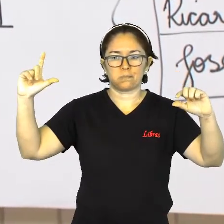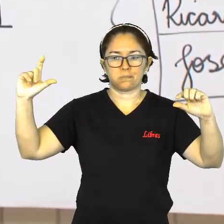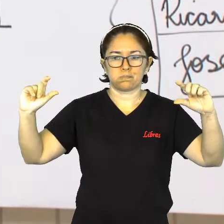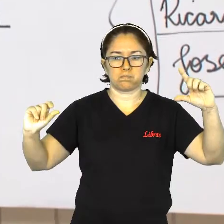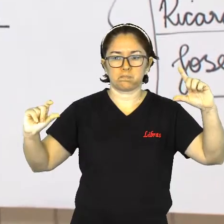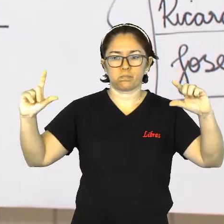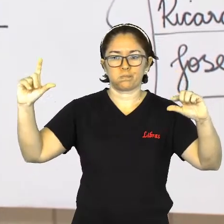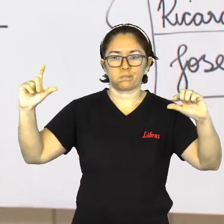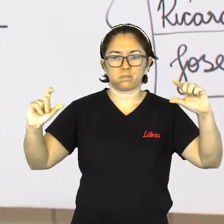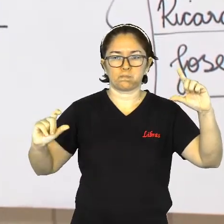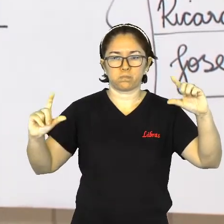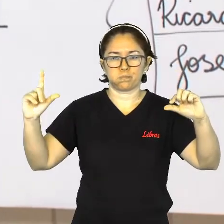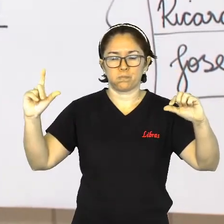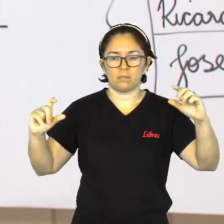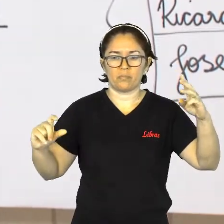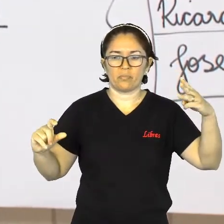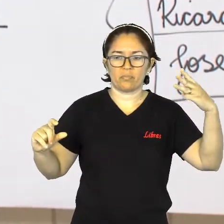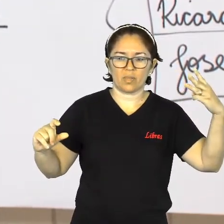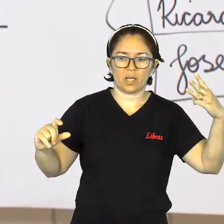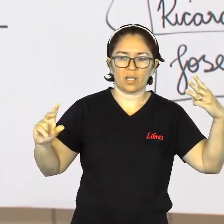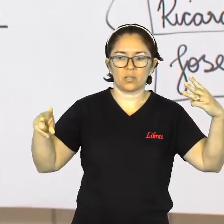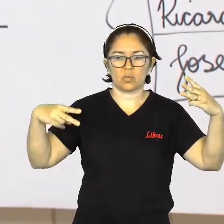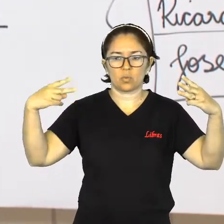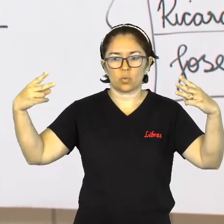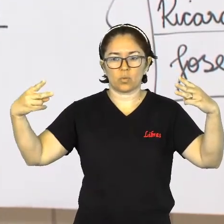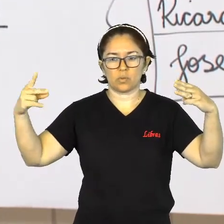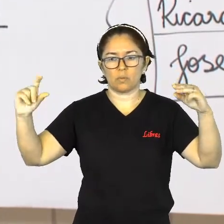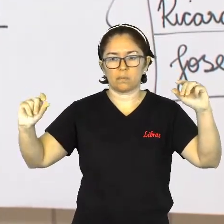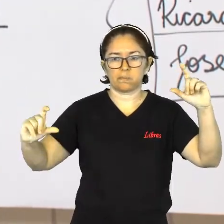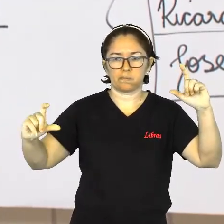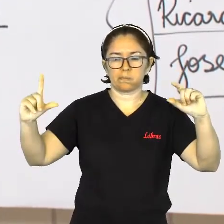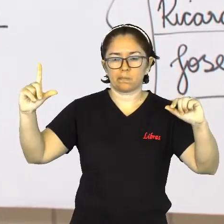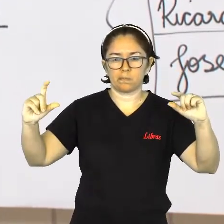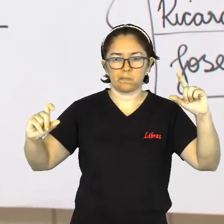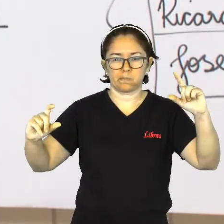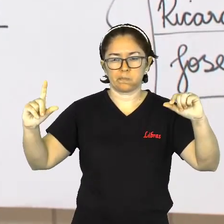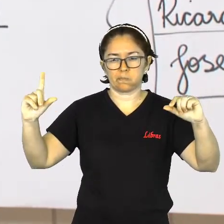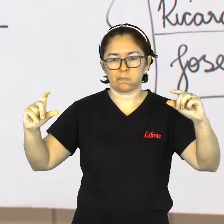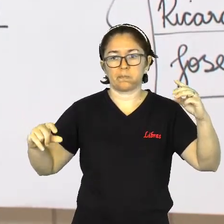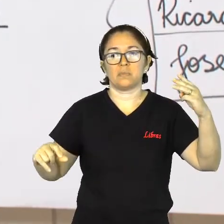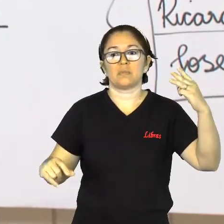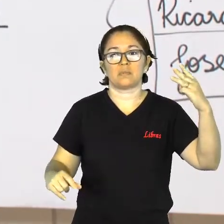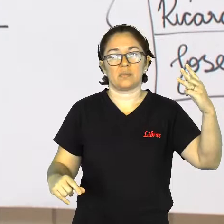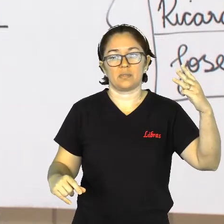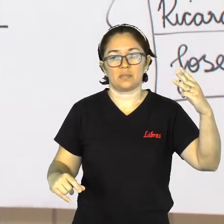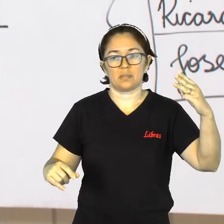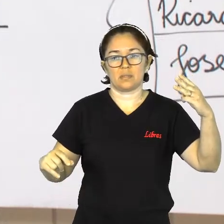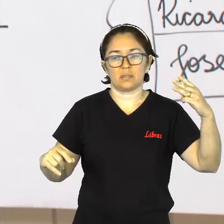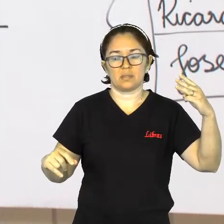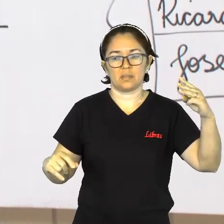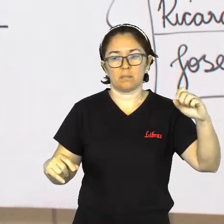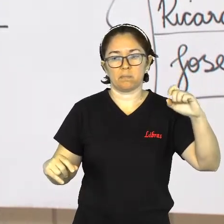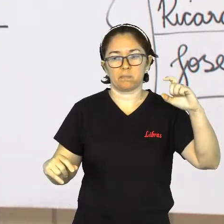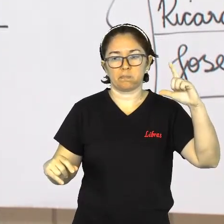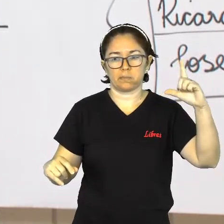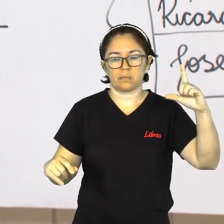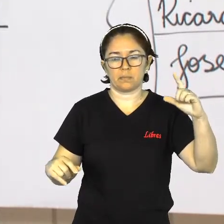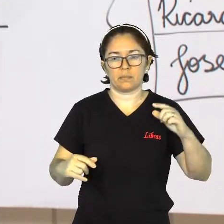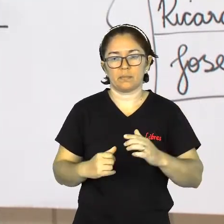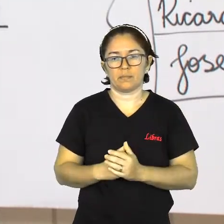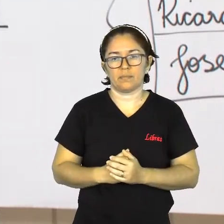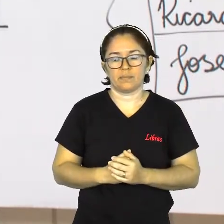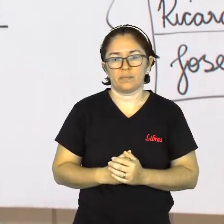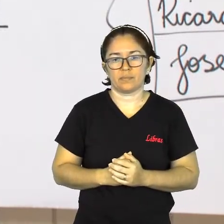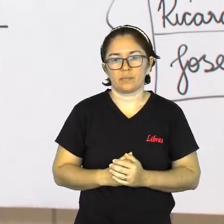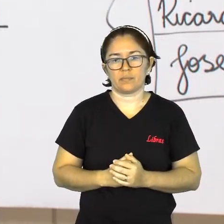parte inteira. Quem que é maior? O 3 ou o 2? O 3. Então, eu nem preciso de verificar os